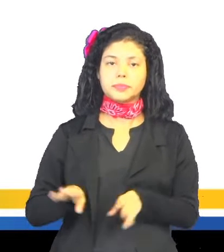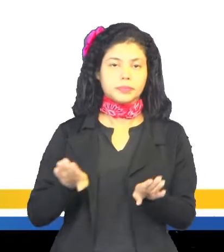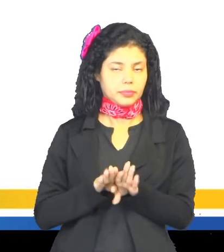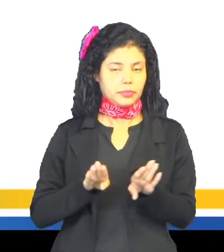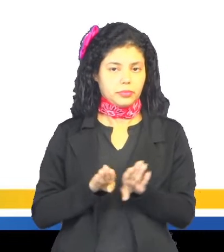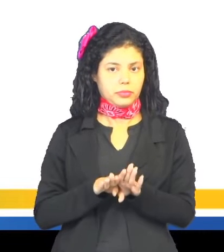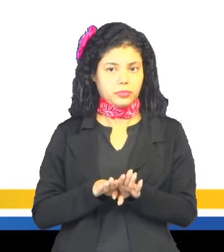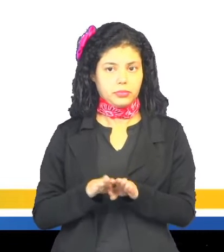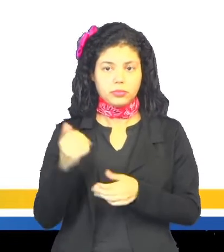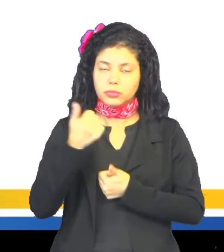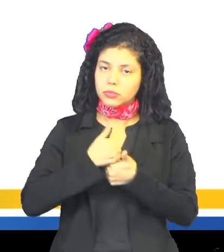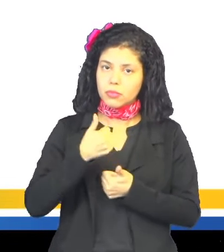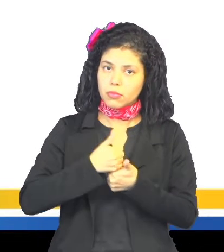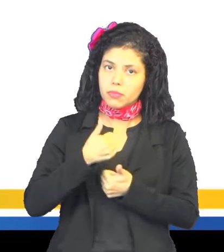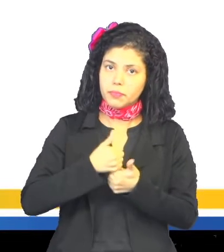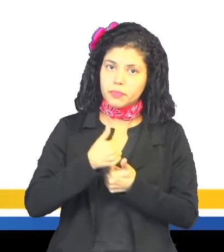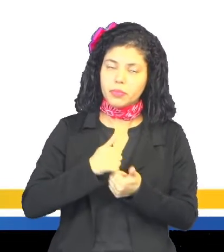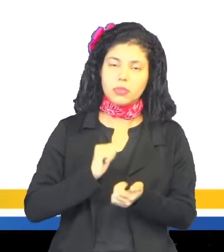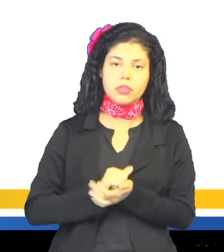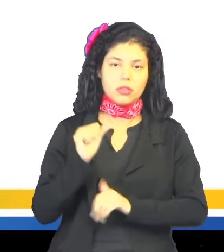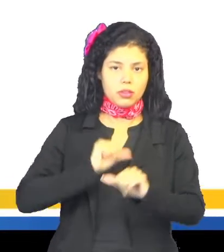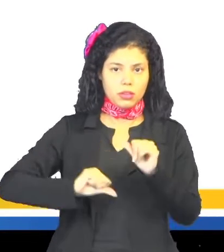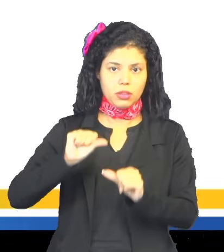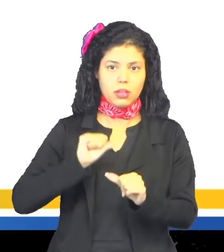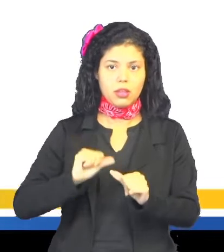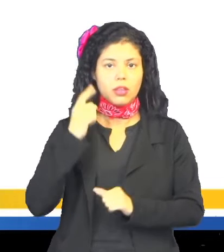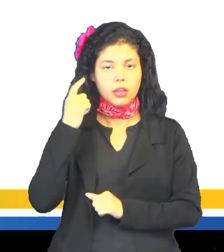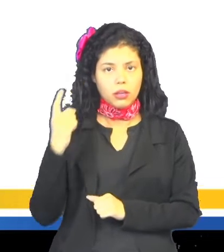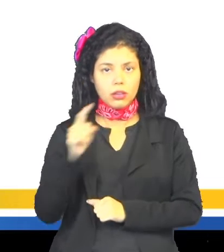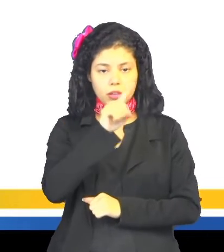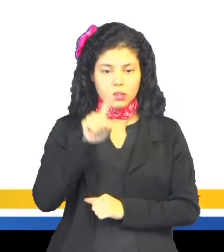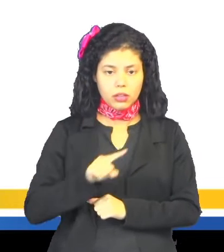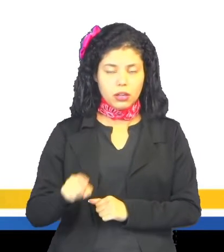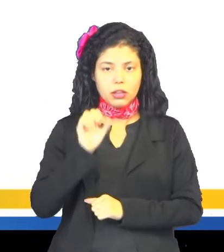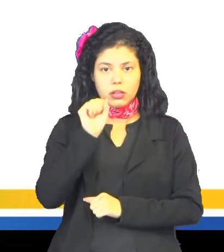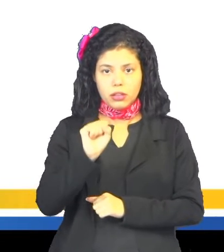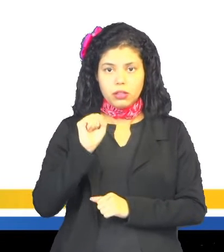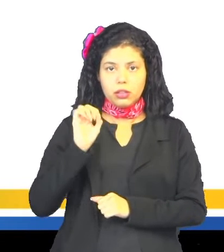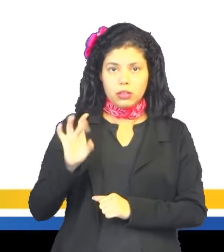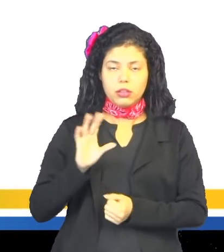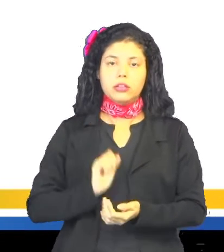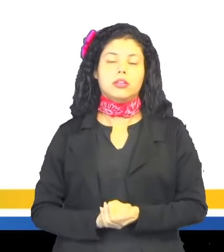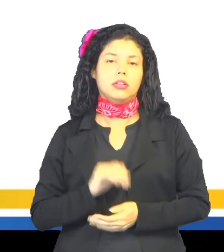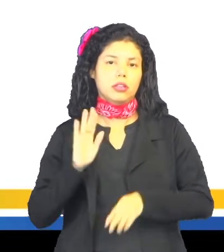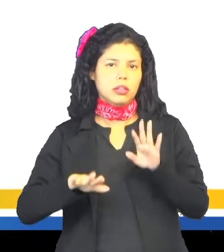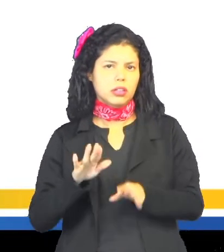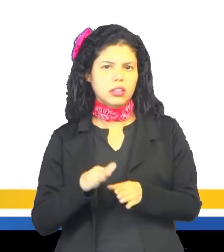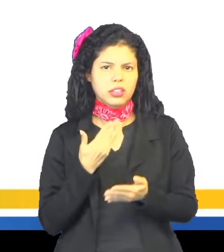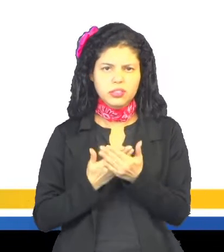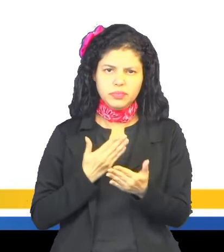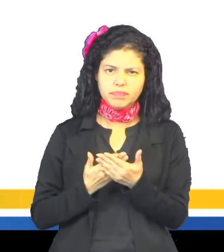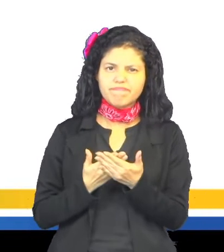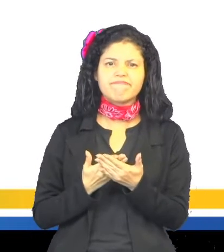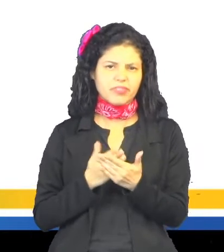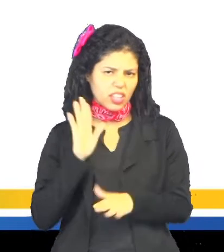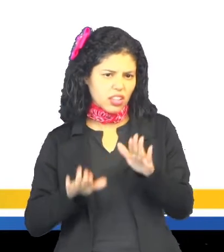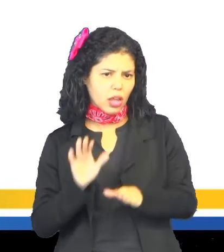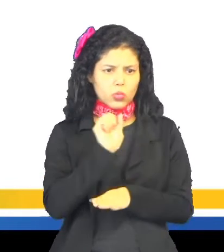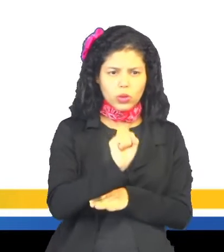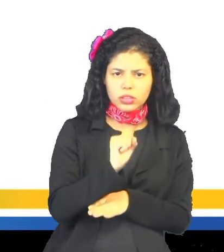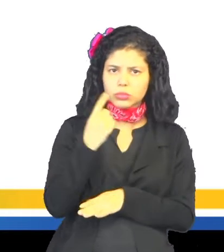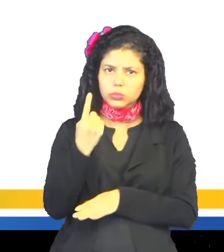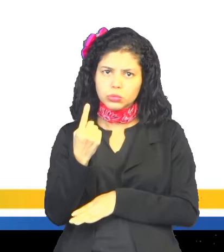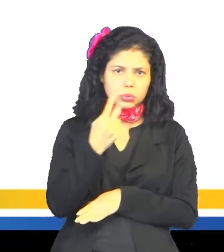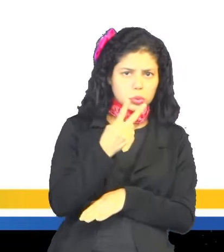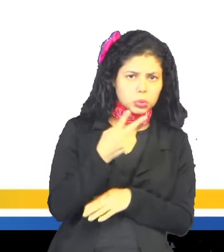dica foi ele também às vezes é substituído e trocado tem som de z tem som de s só aí eu estudante fica na dúvida Essa palavra só